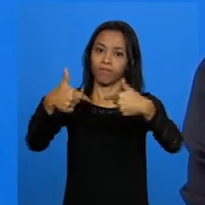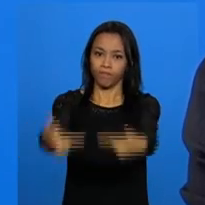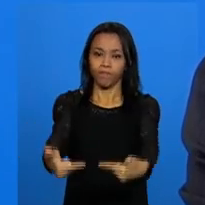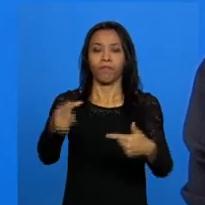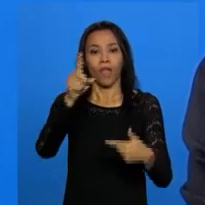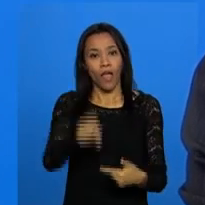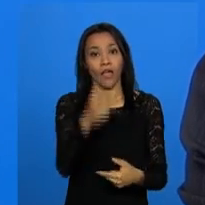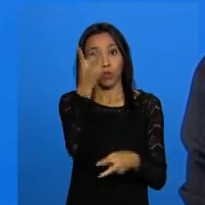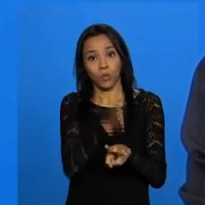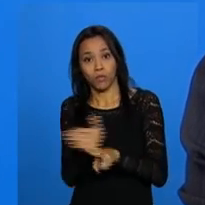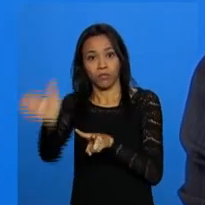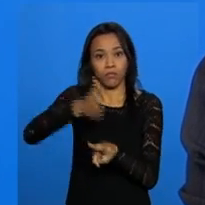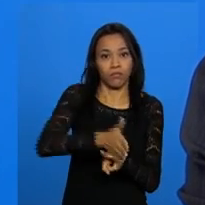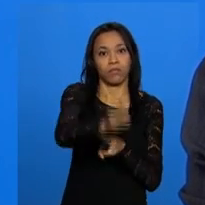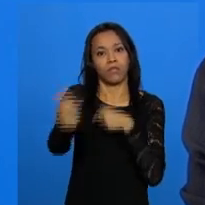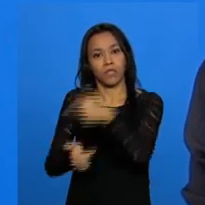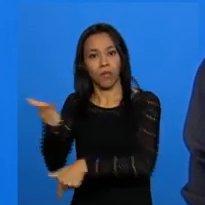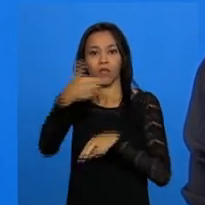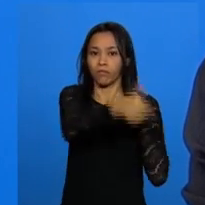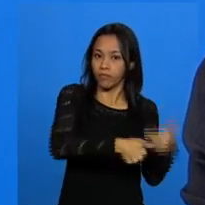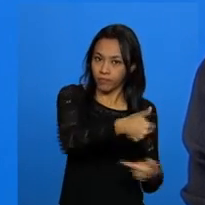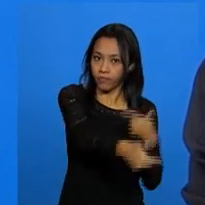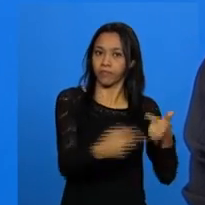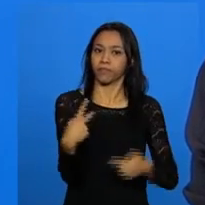grandes vertentes. Como antecipei em outras